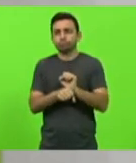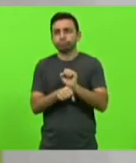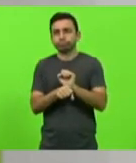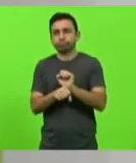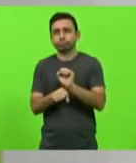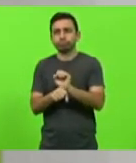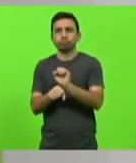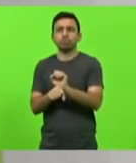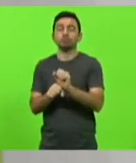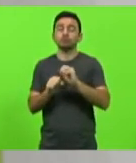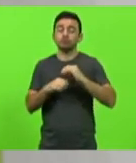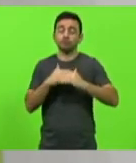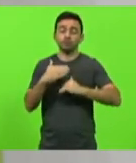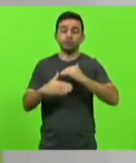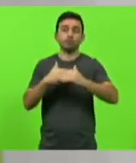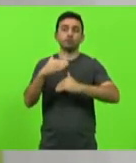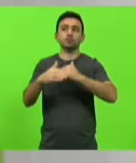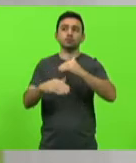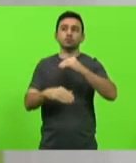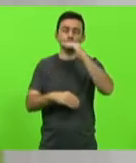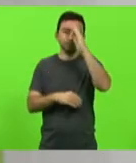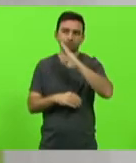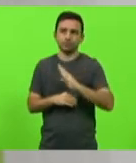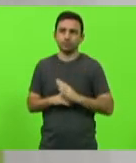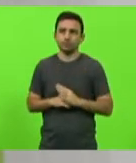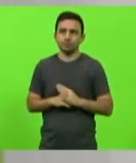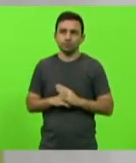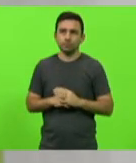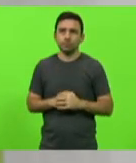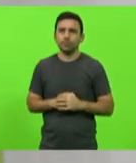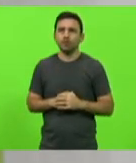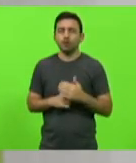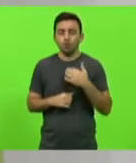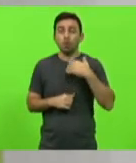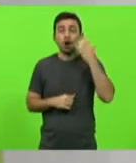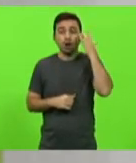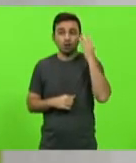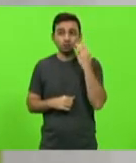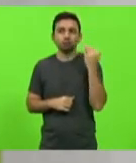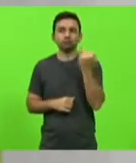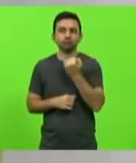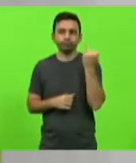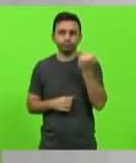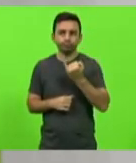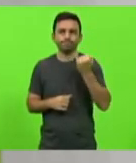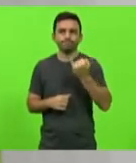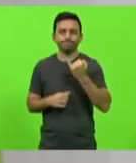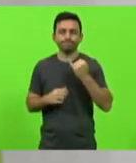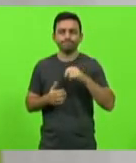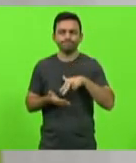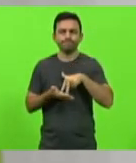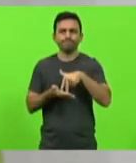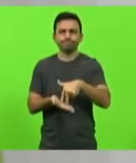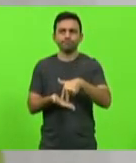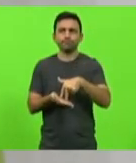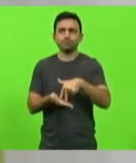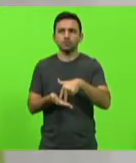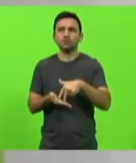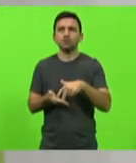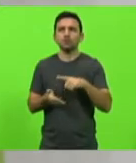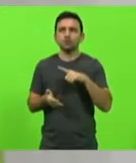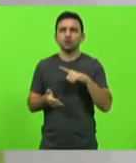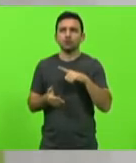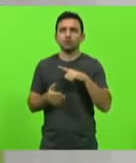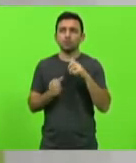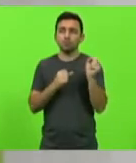Então, eu acho importante o posicionamento e, principalmente, que quem tem poder